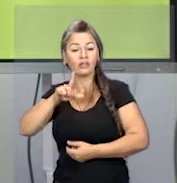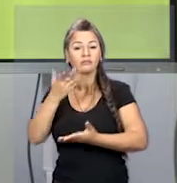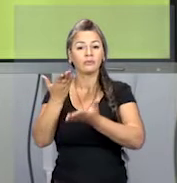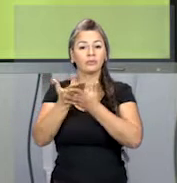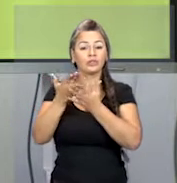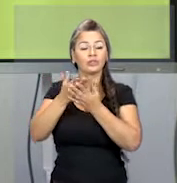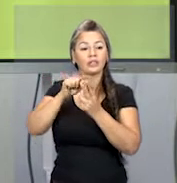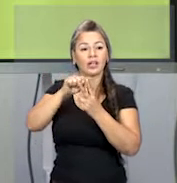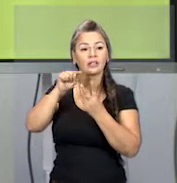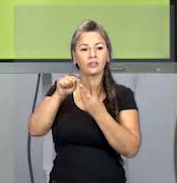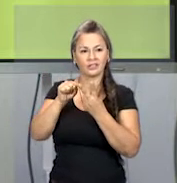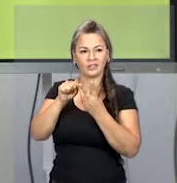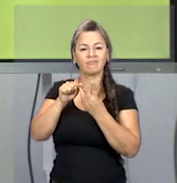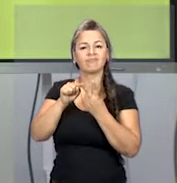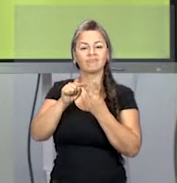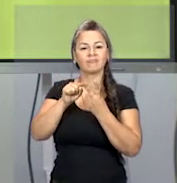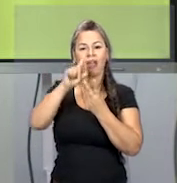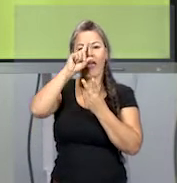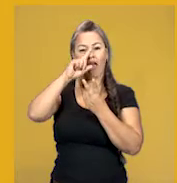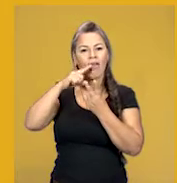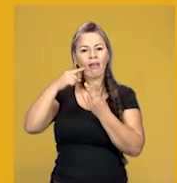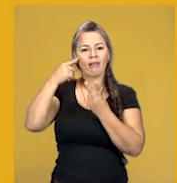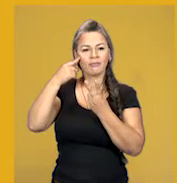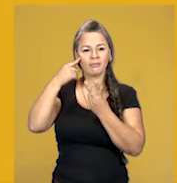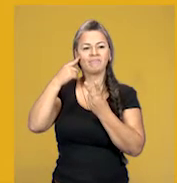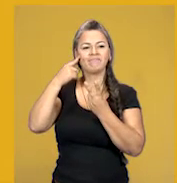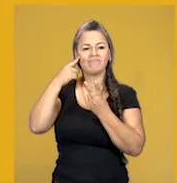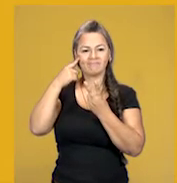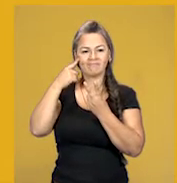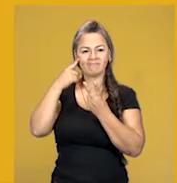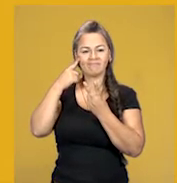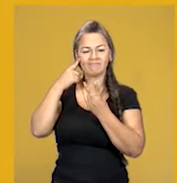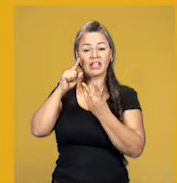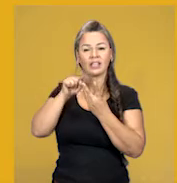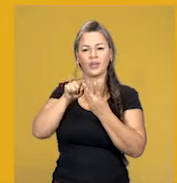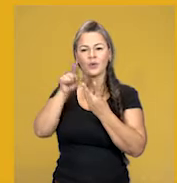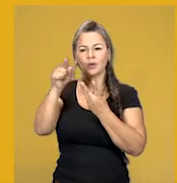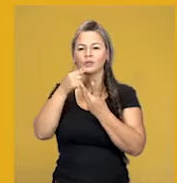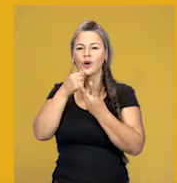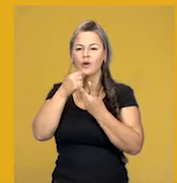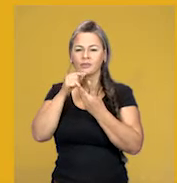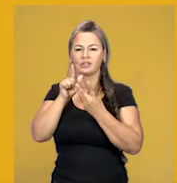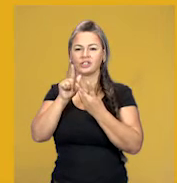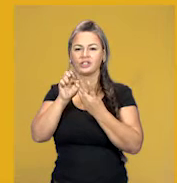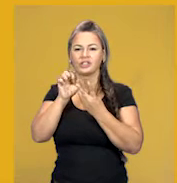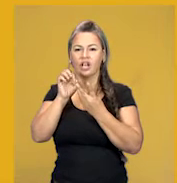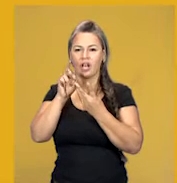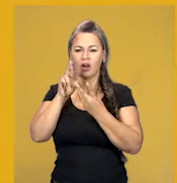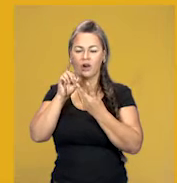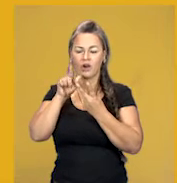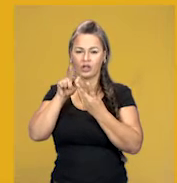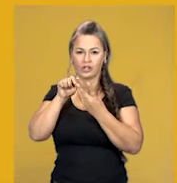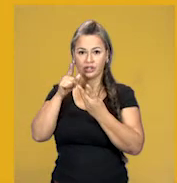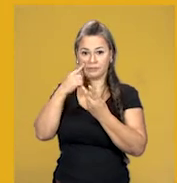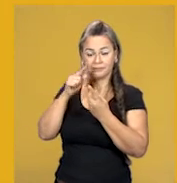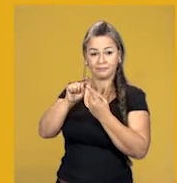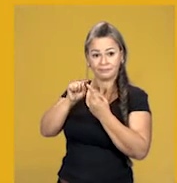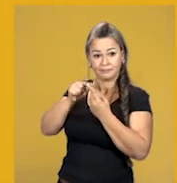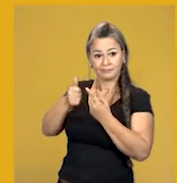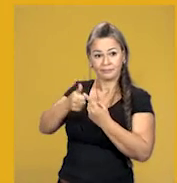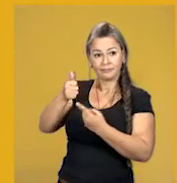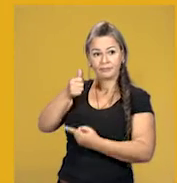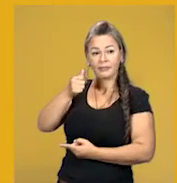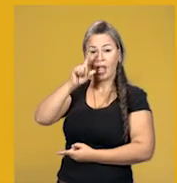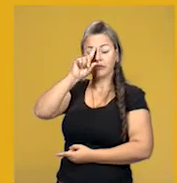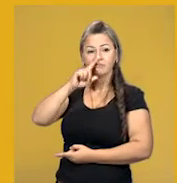Simmel. O Émile Durkheim, ele apresenta uma transformação na sociedade, de pequenas comunidades